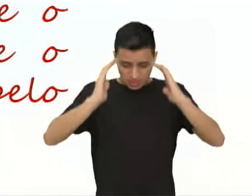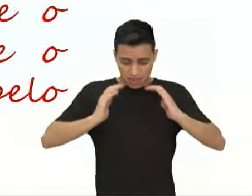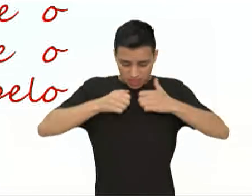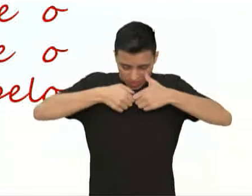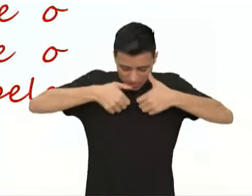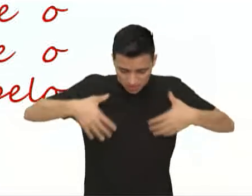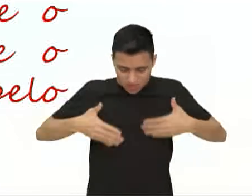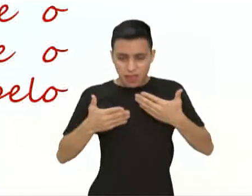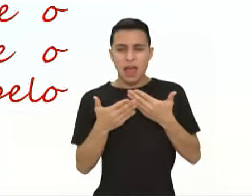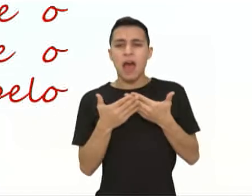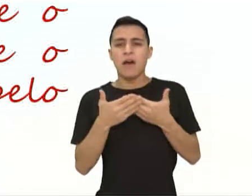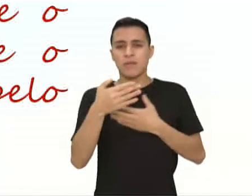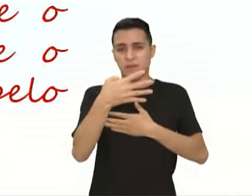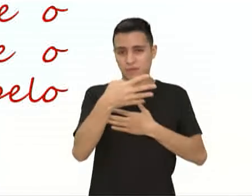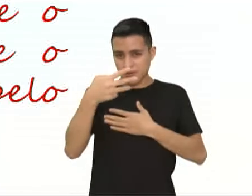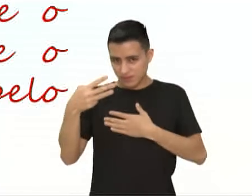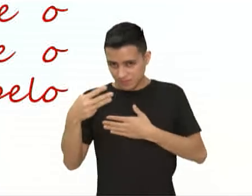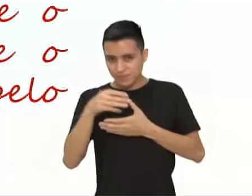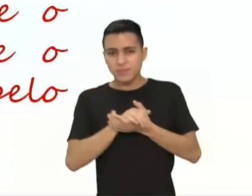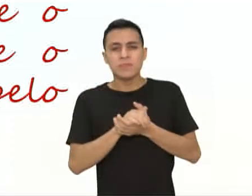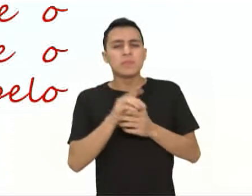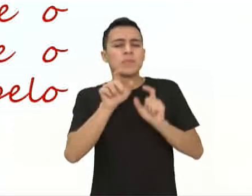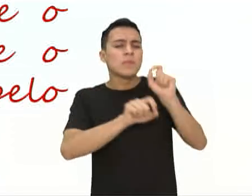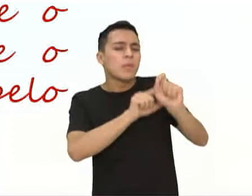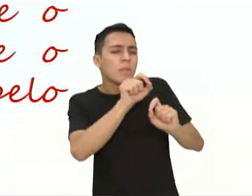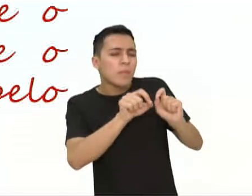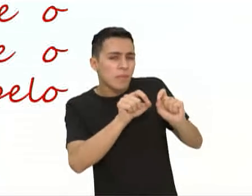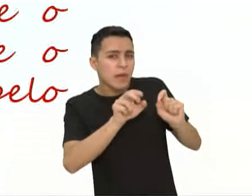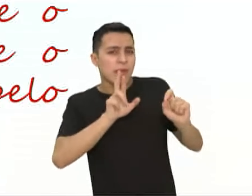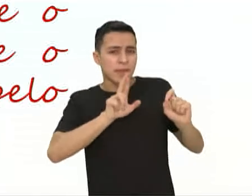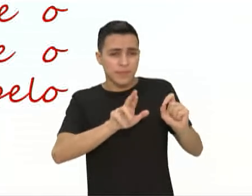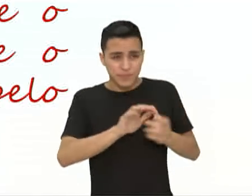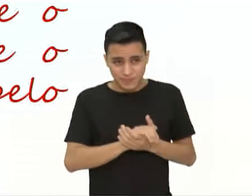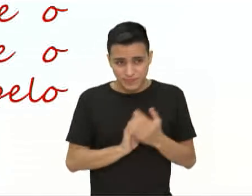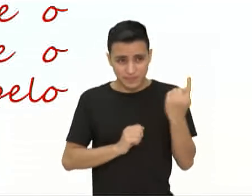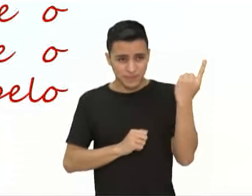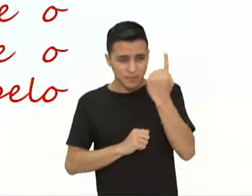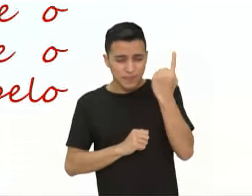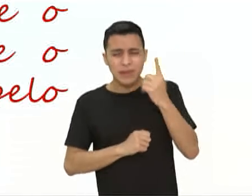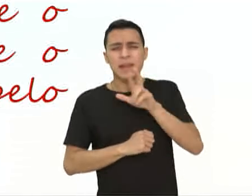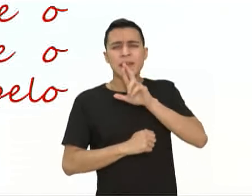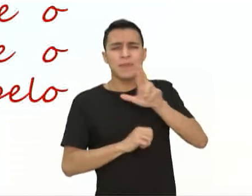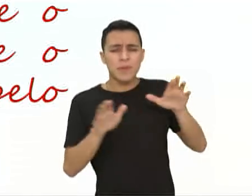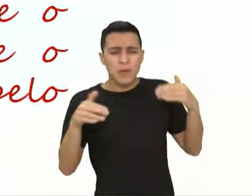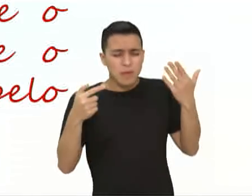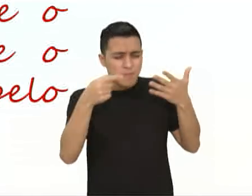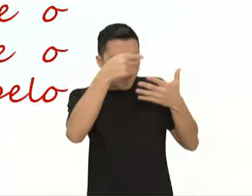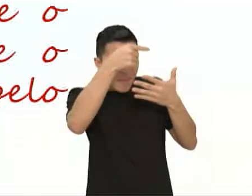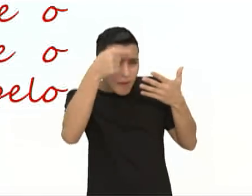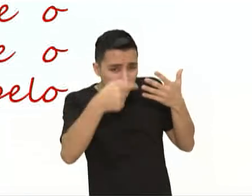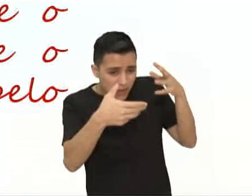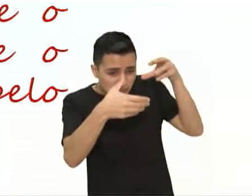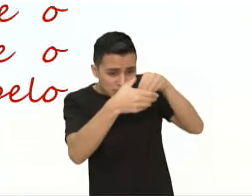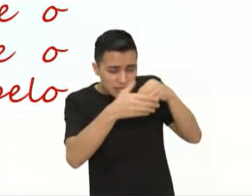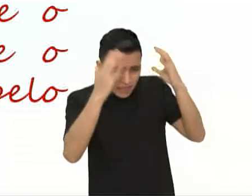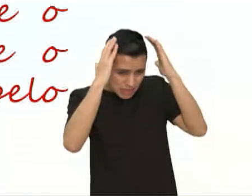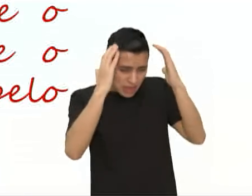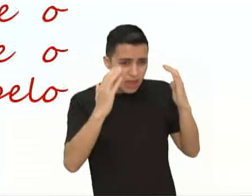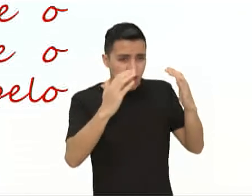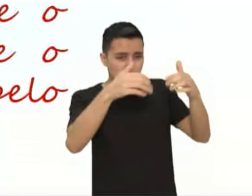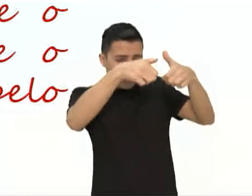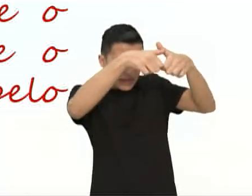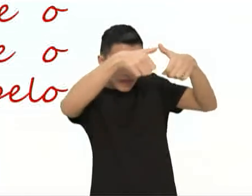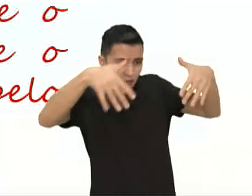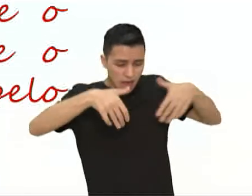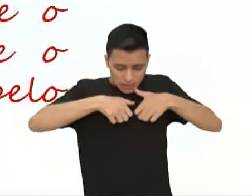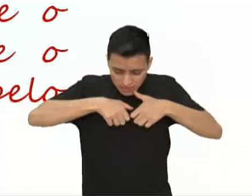que foi na aula 43, faça o que se pede. Letra A, responda quais estruturas formam cada parte